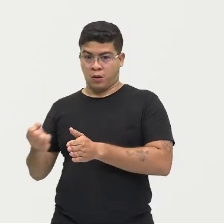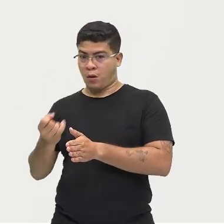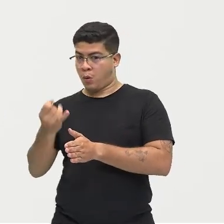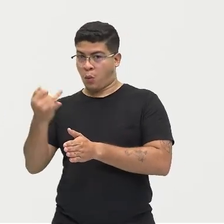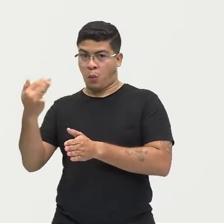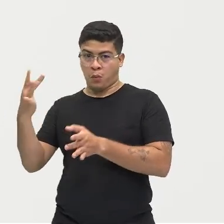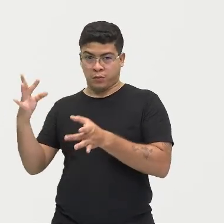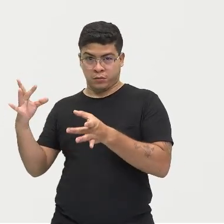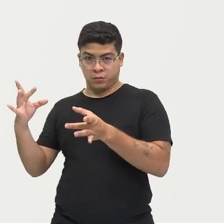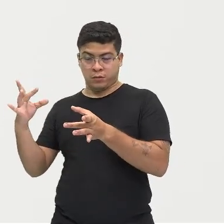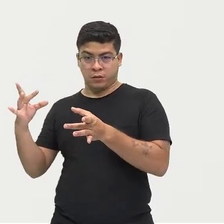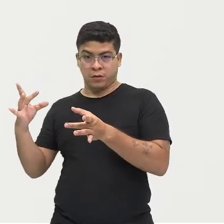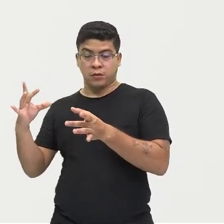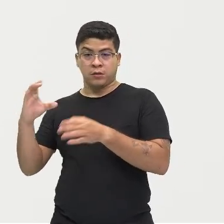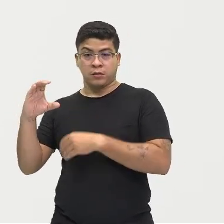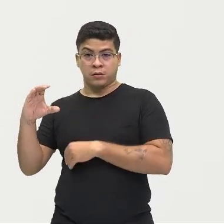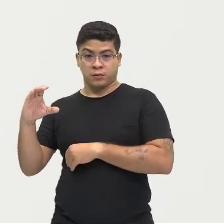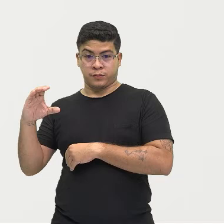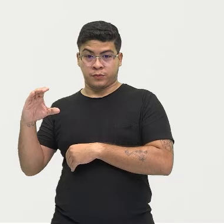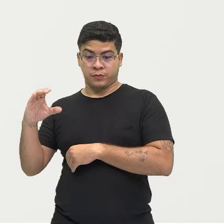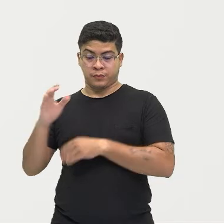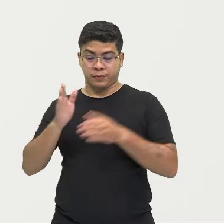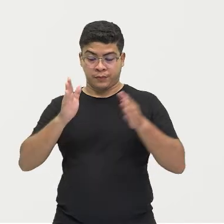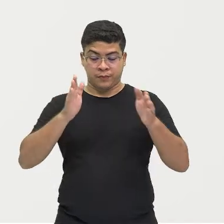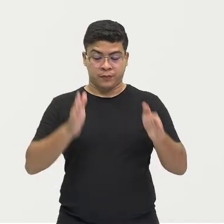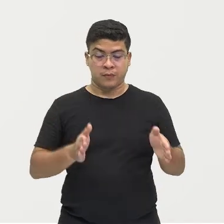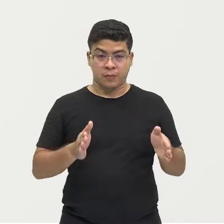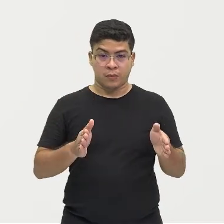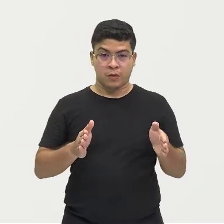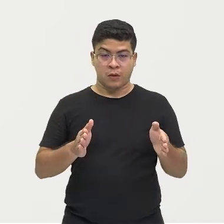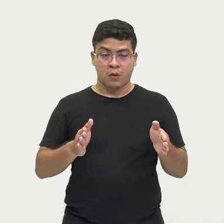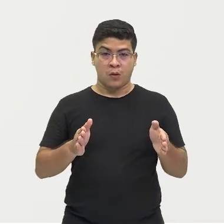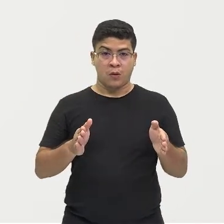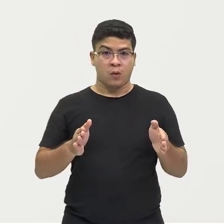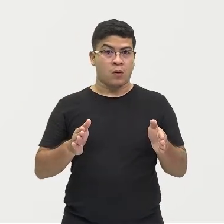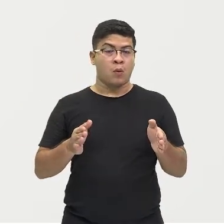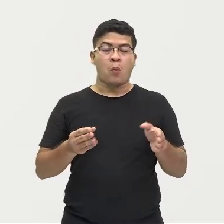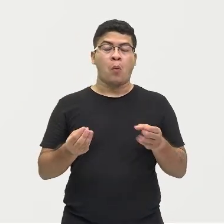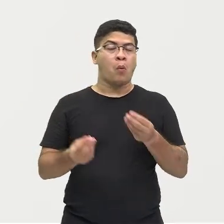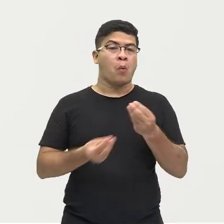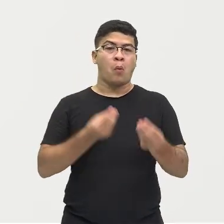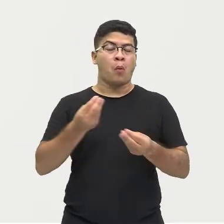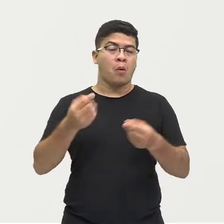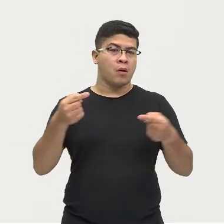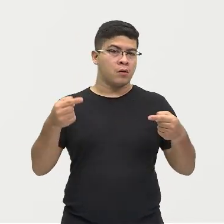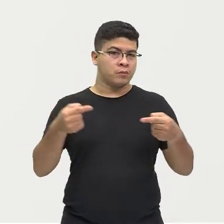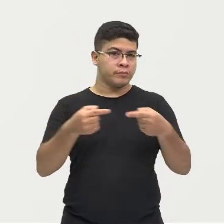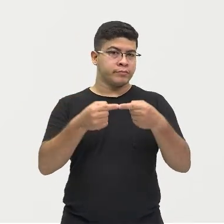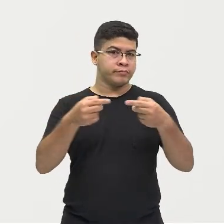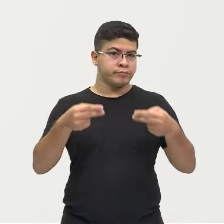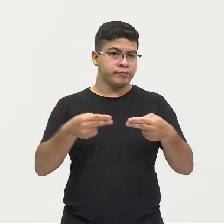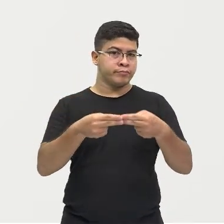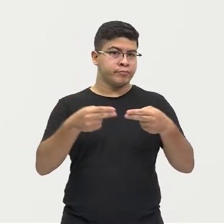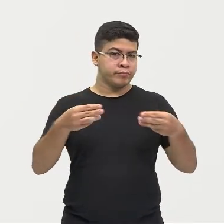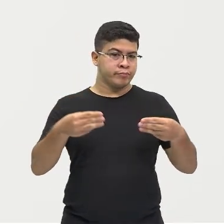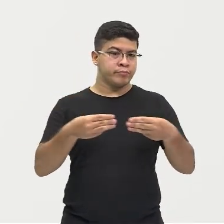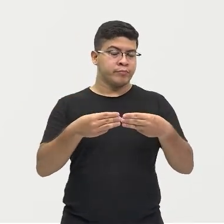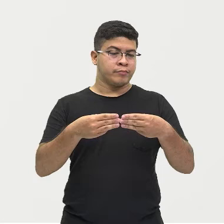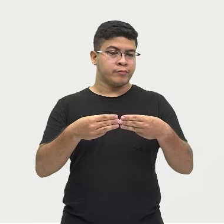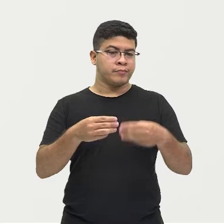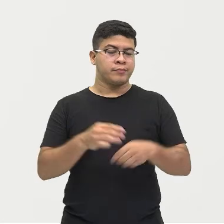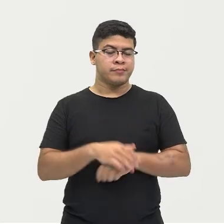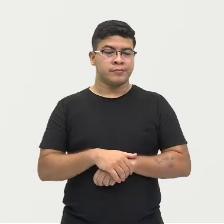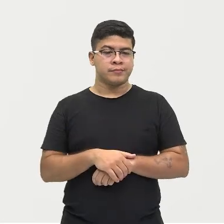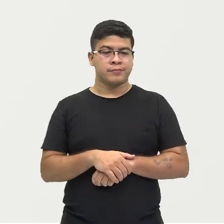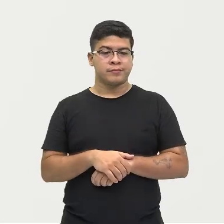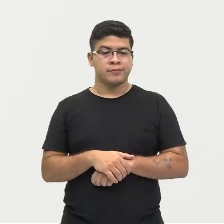amida. Esse aqui já é o primeiro carbono. Como só tem um carbono, tá aqui, ó, prefixo, met.